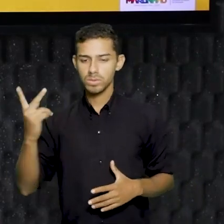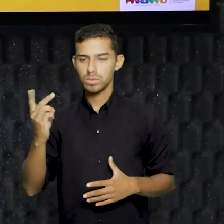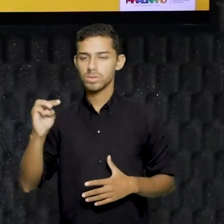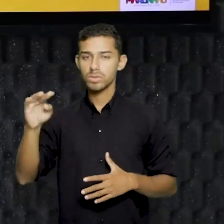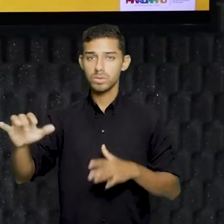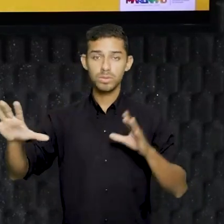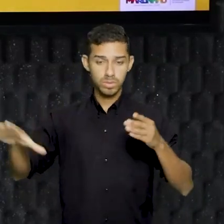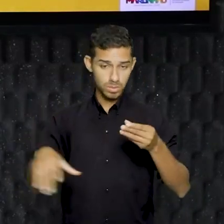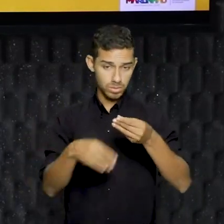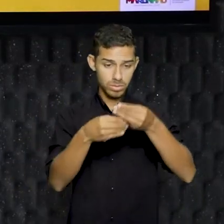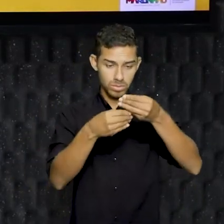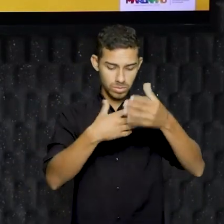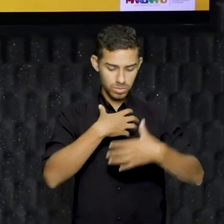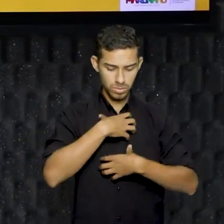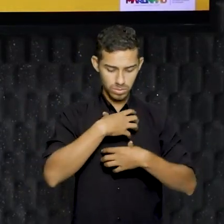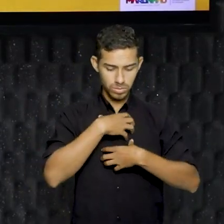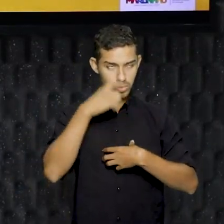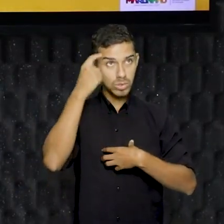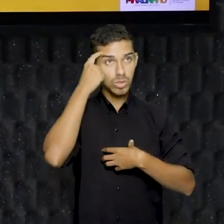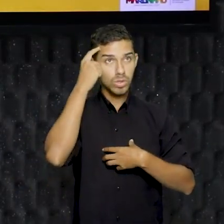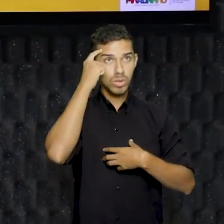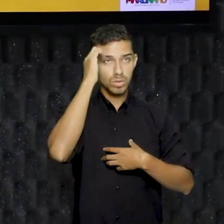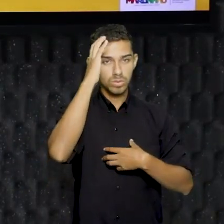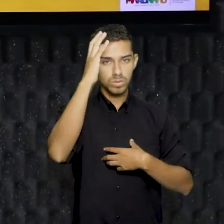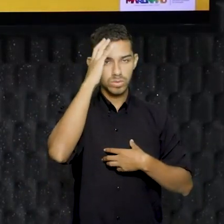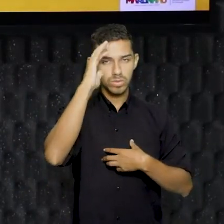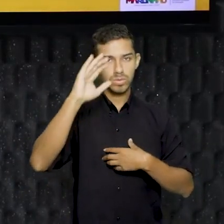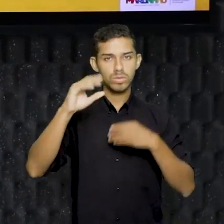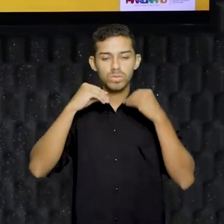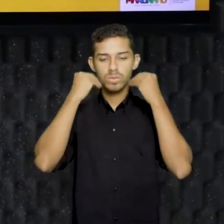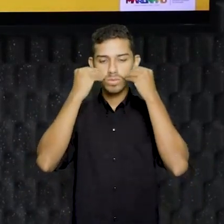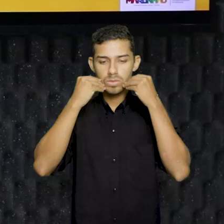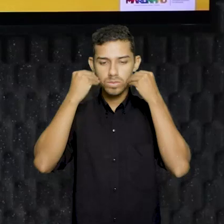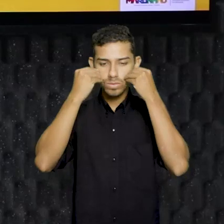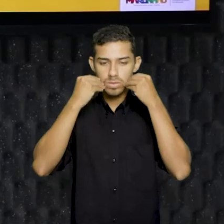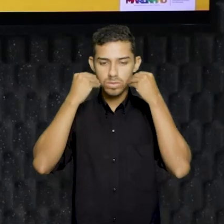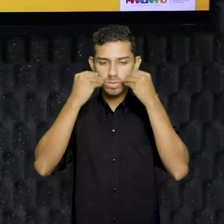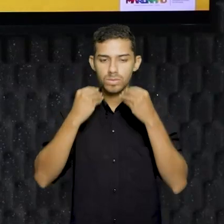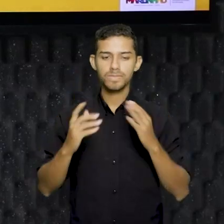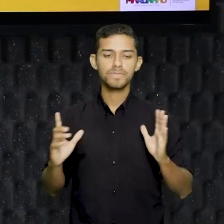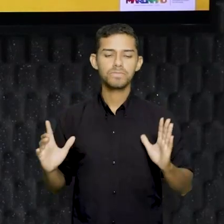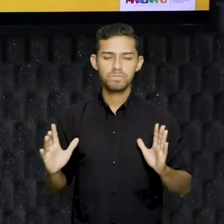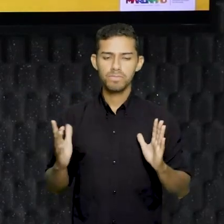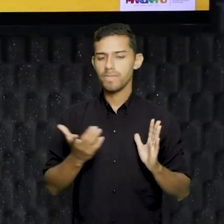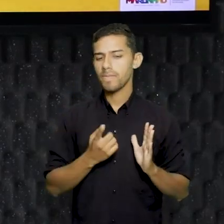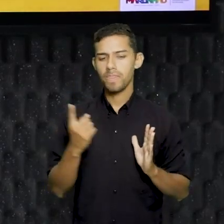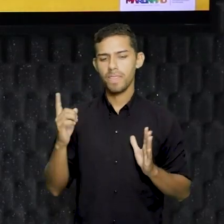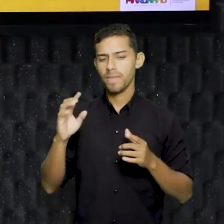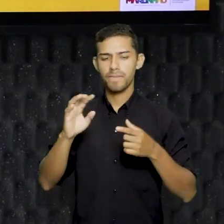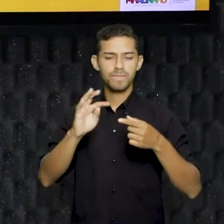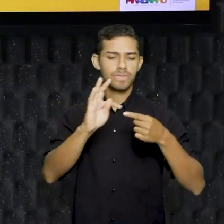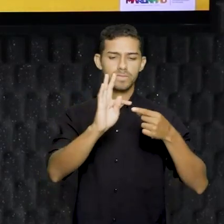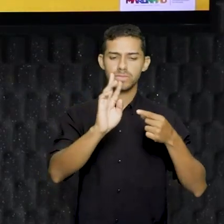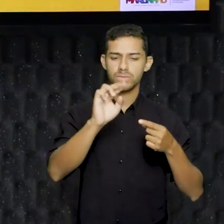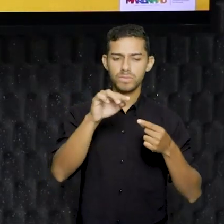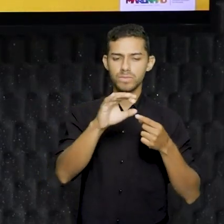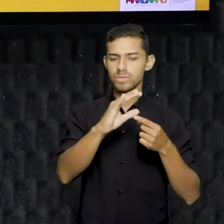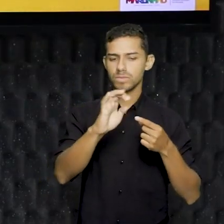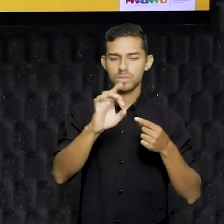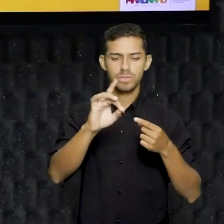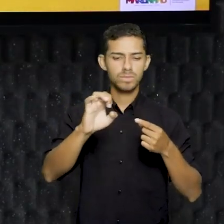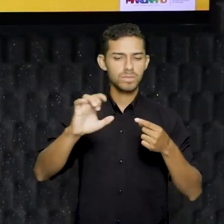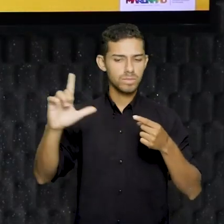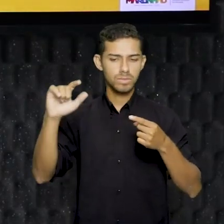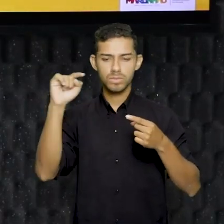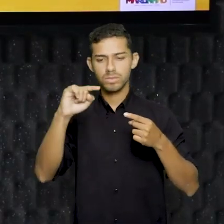Ok há um Pensador empirista não é transcendental a priori porque você quer